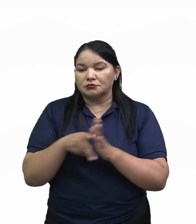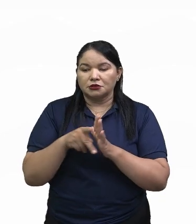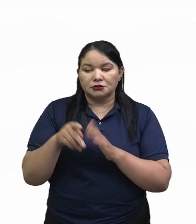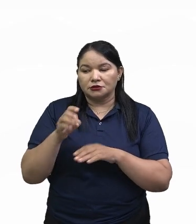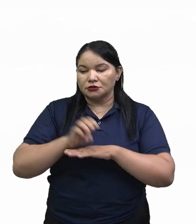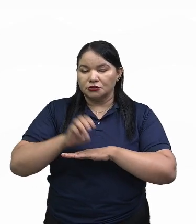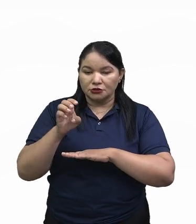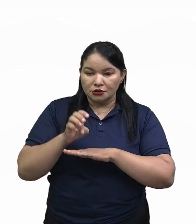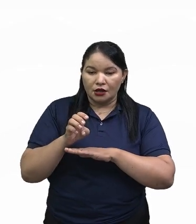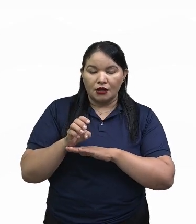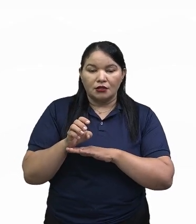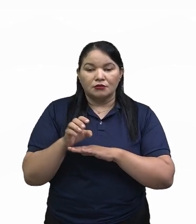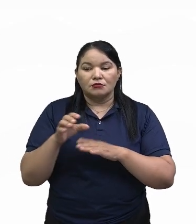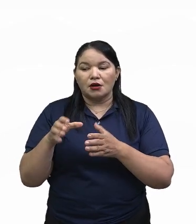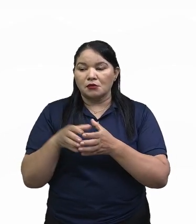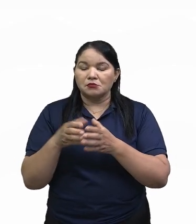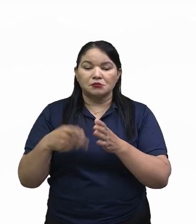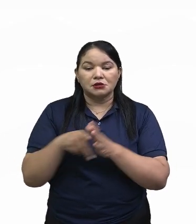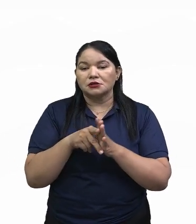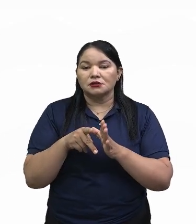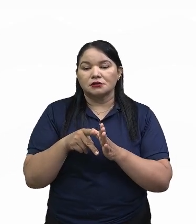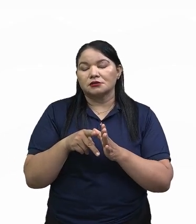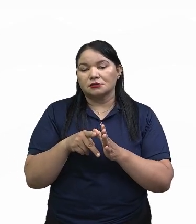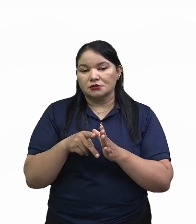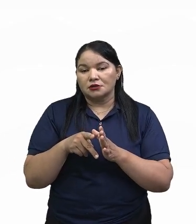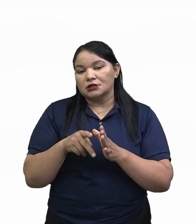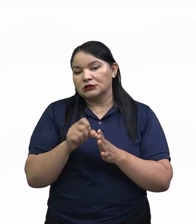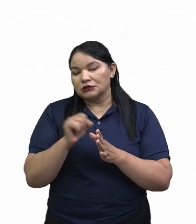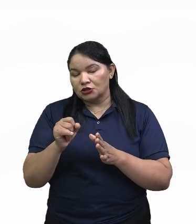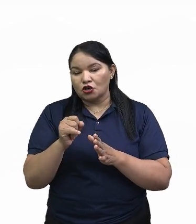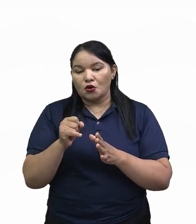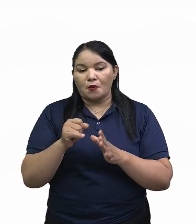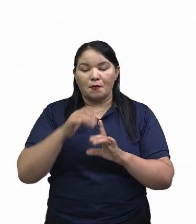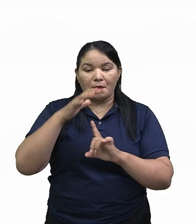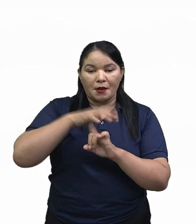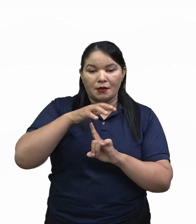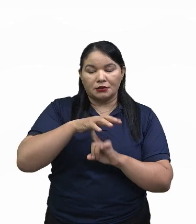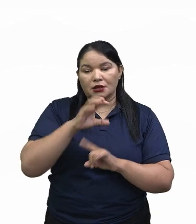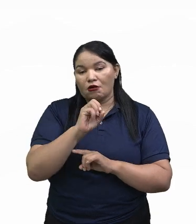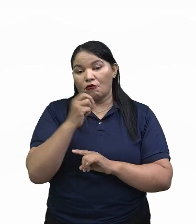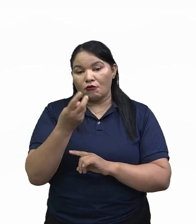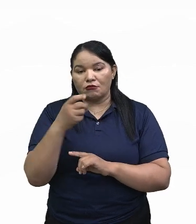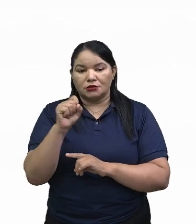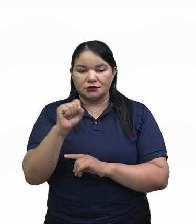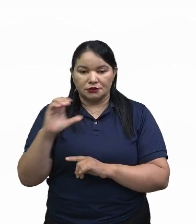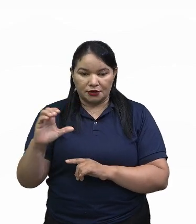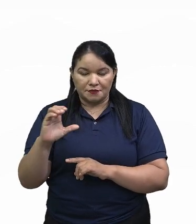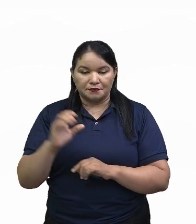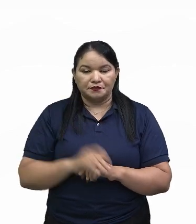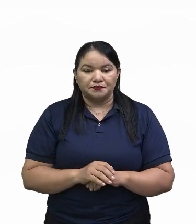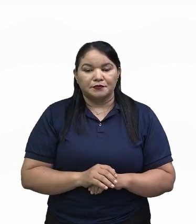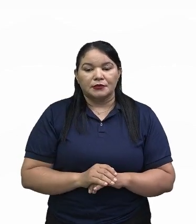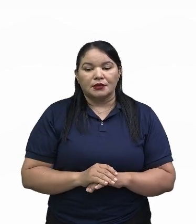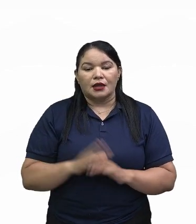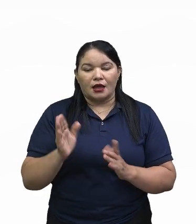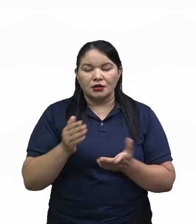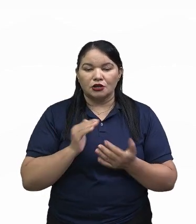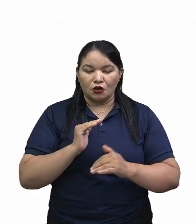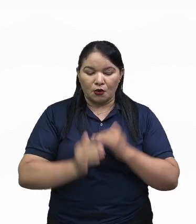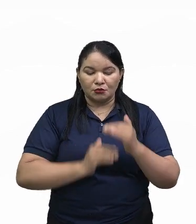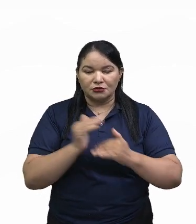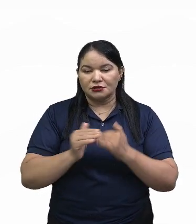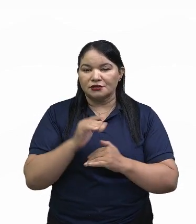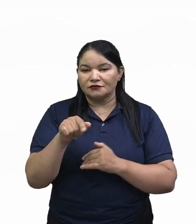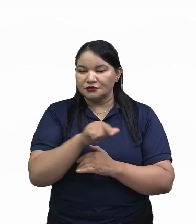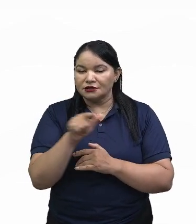estado da federação, né, aquela região pertencia, se ao Paraná ou Santa Catarina. E dentro desse processo, né, você